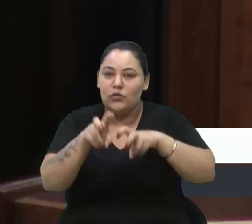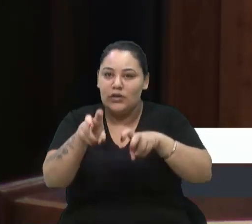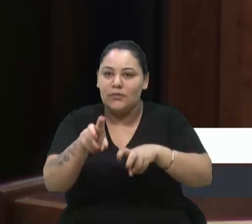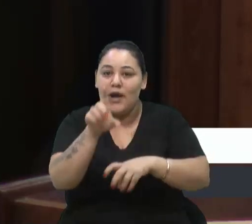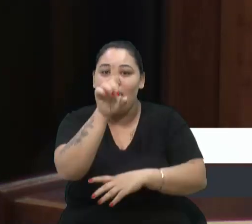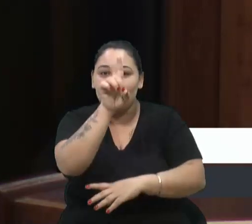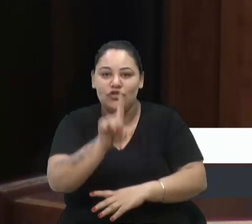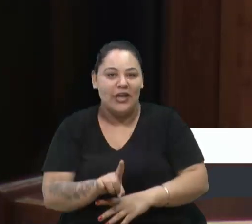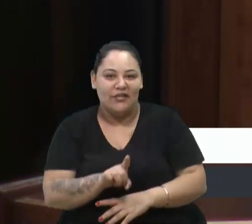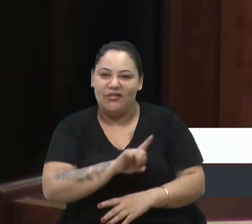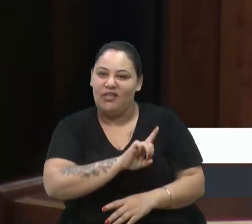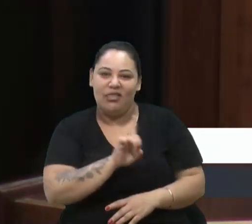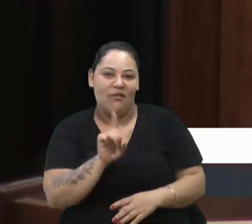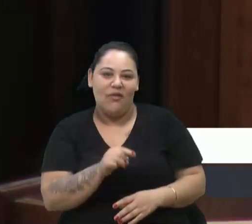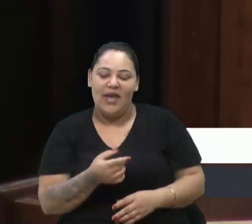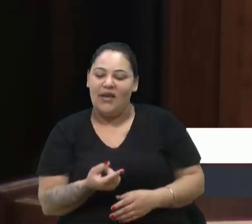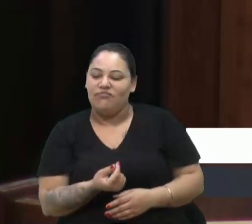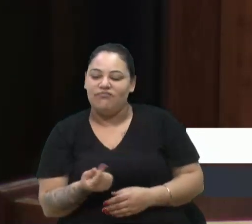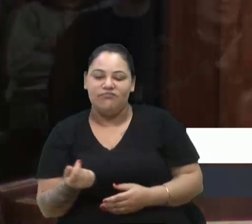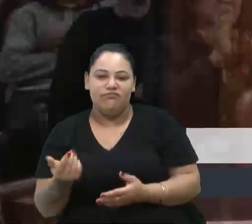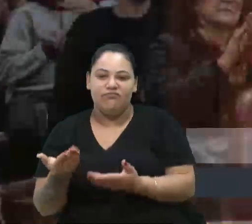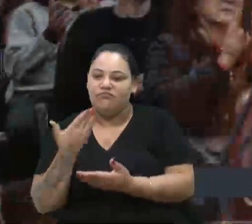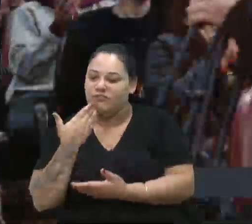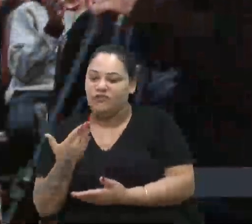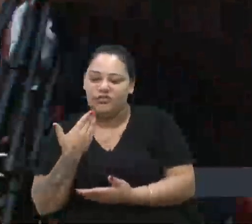esmola parabéns e obrigado a todos